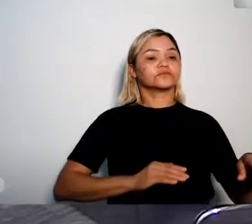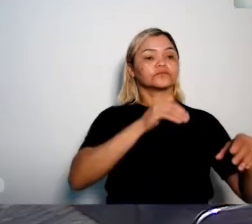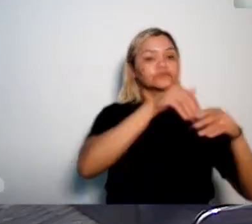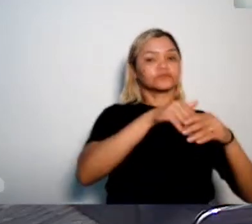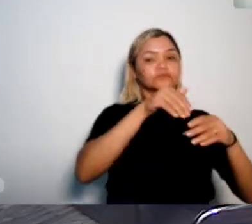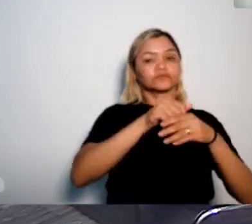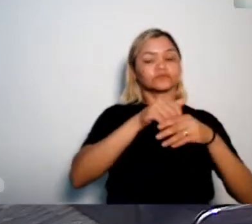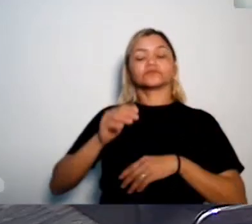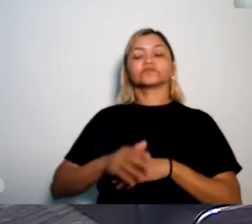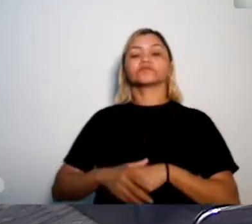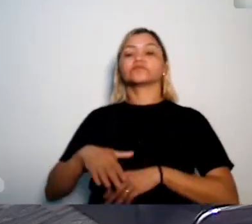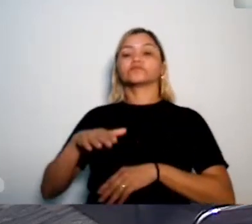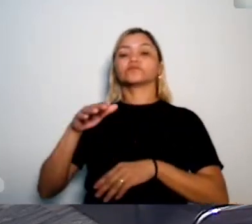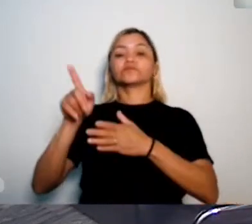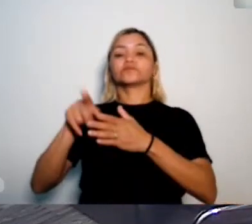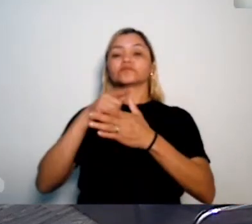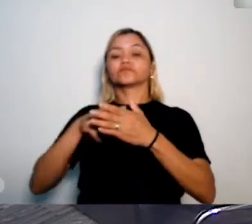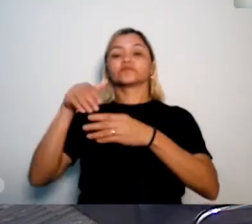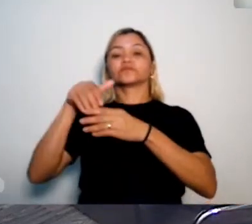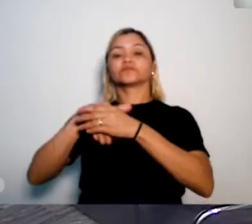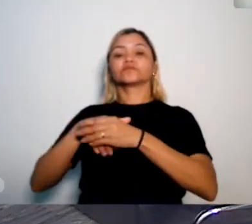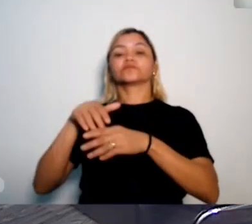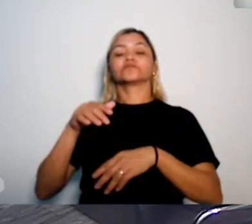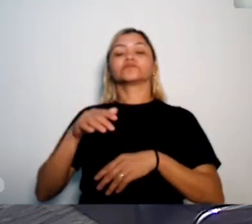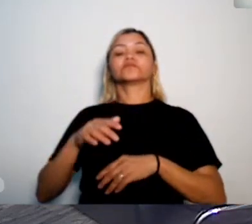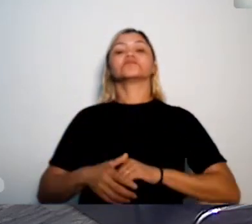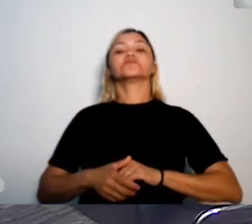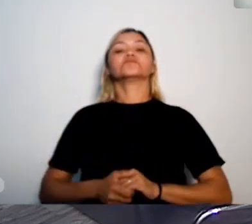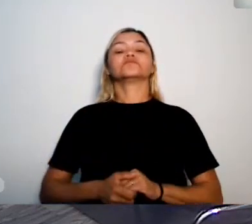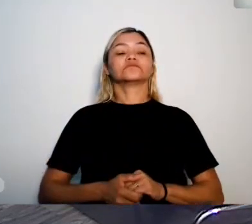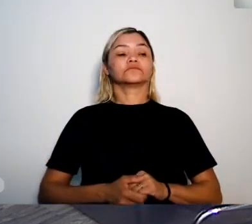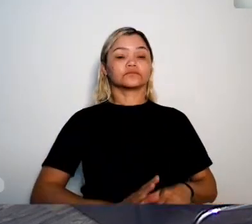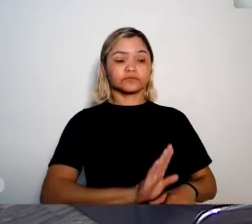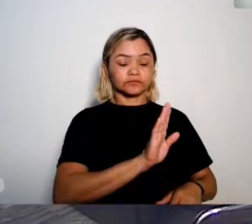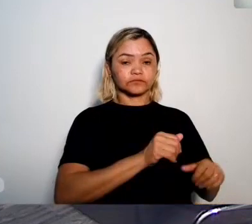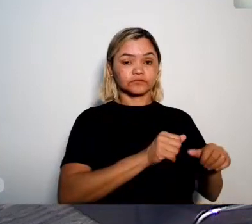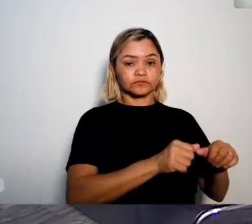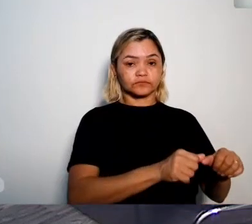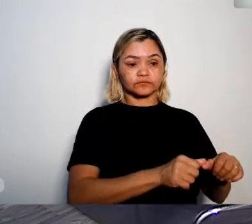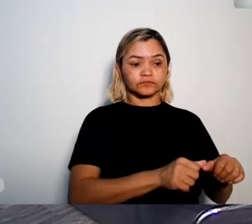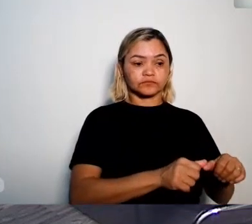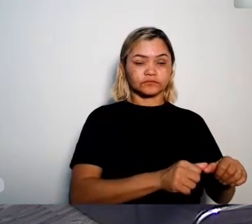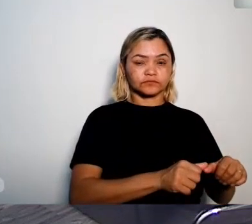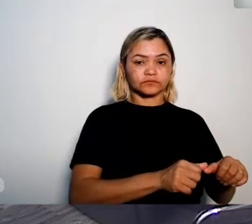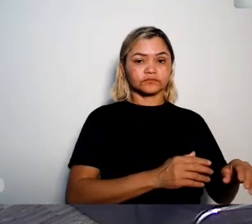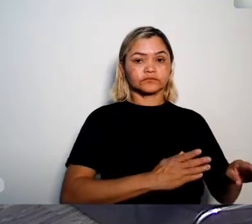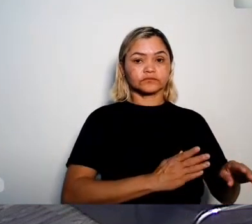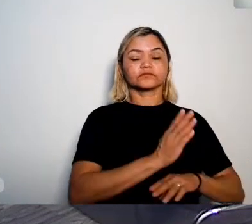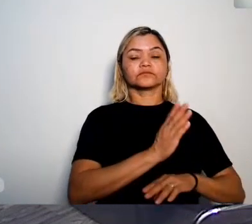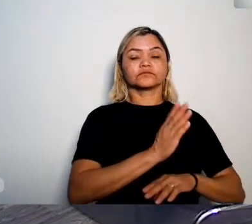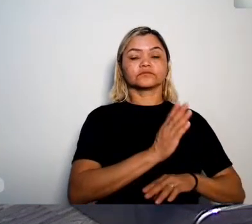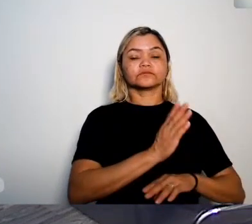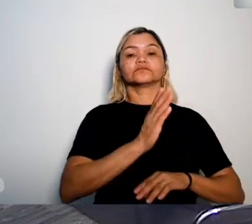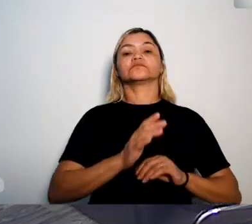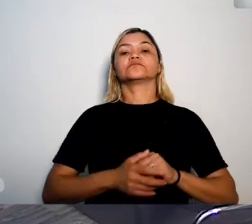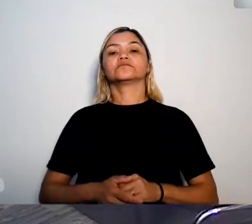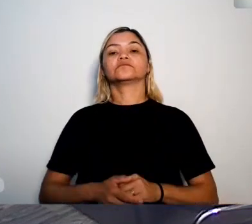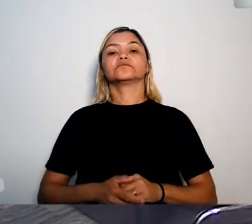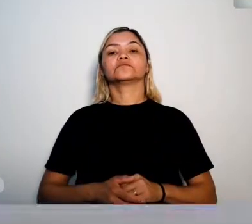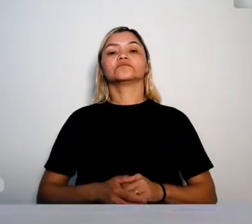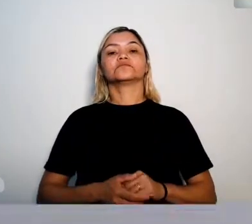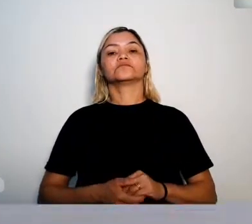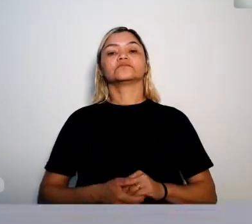votação. Senhores vereadores, foram favoráveis pela comissão. Está aprovado pela unanimidade, senhores vereadores. Segundo